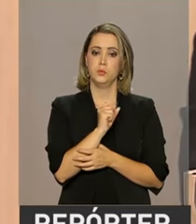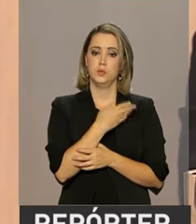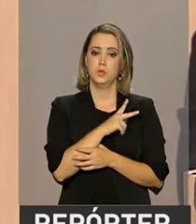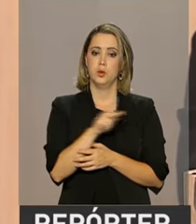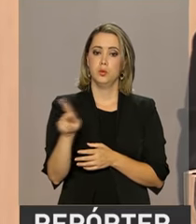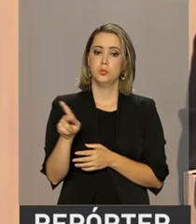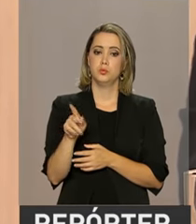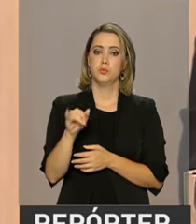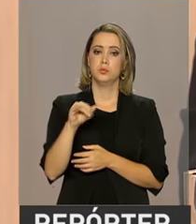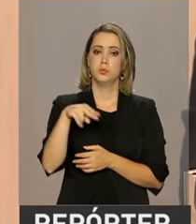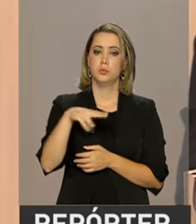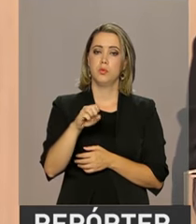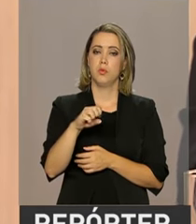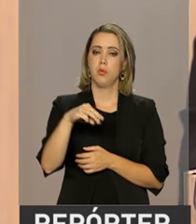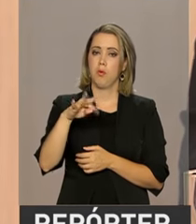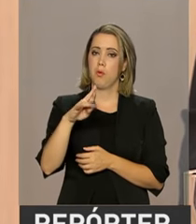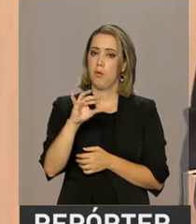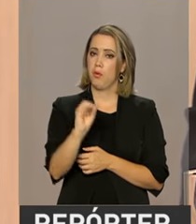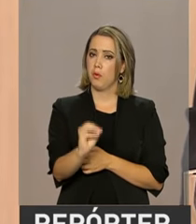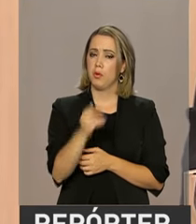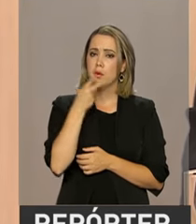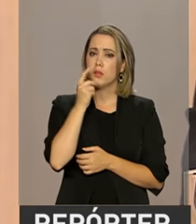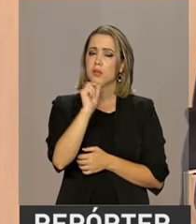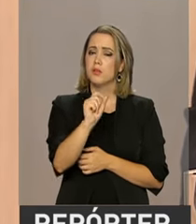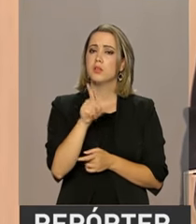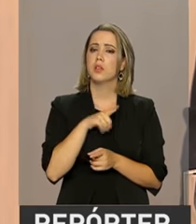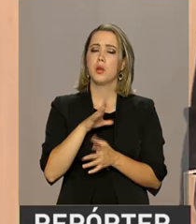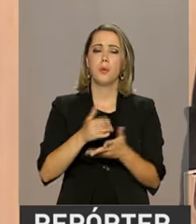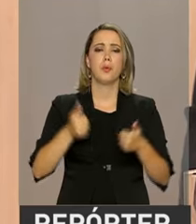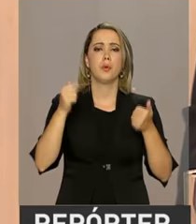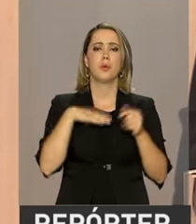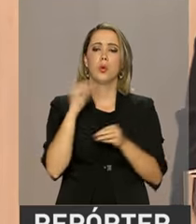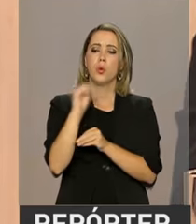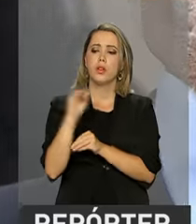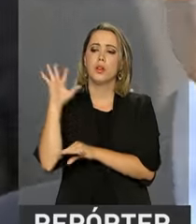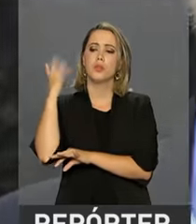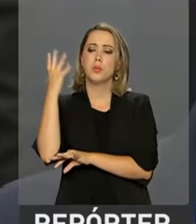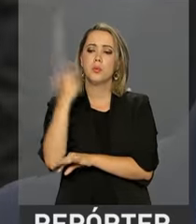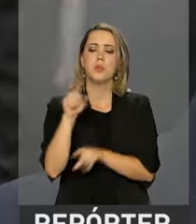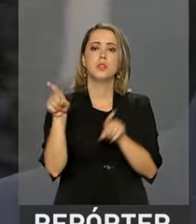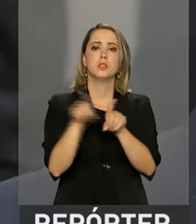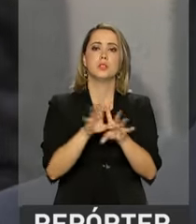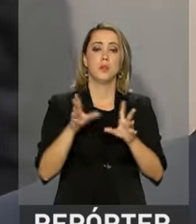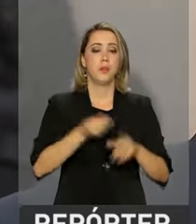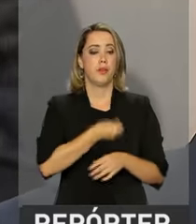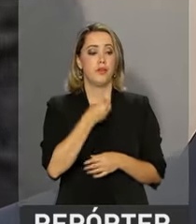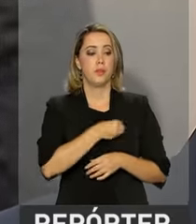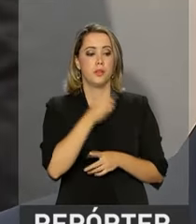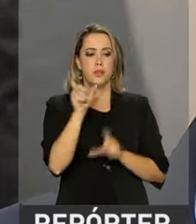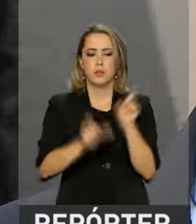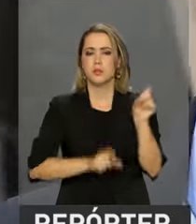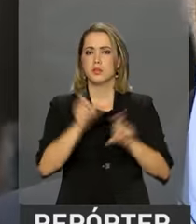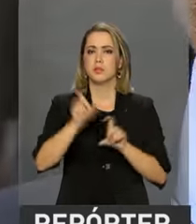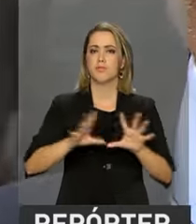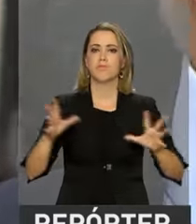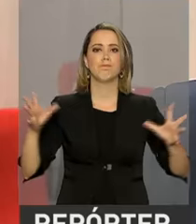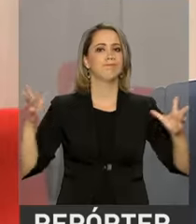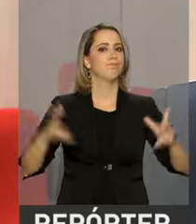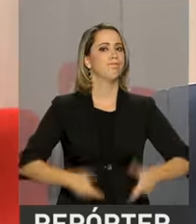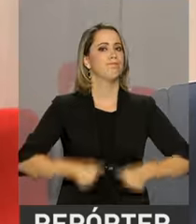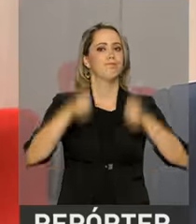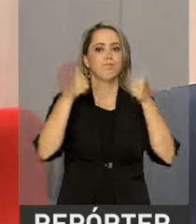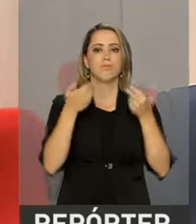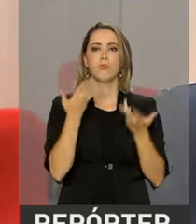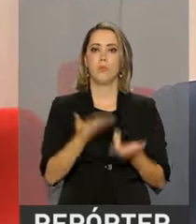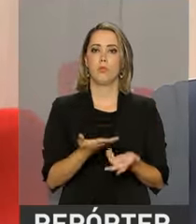Inmetro explica ainda que os benefícios do programa vão muito além da preservação do meio ambiente. A qualidade de vida das pessoas é o maior ganho. É